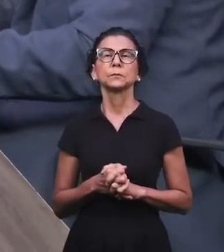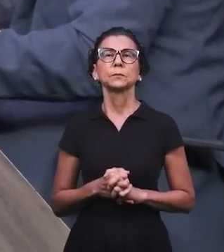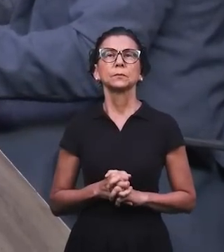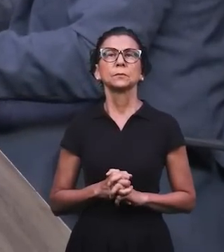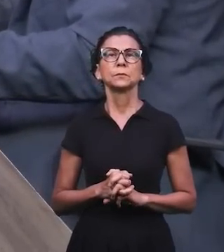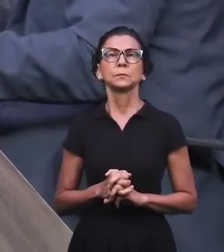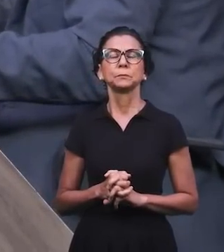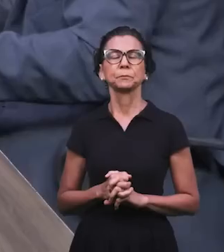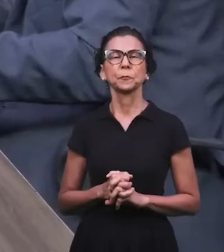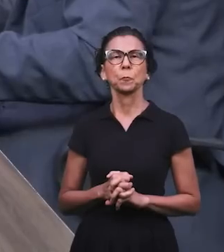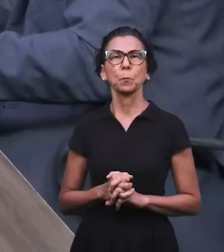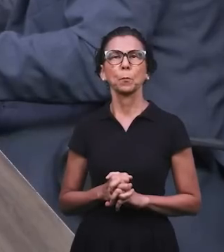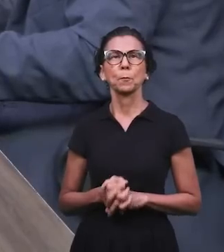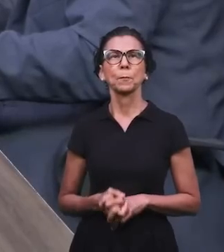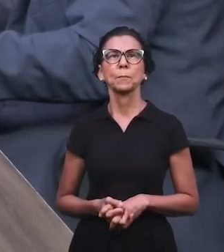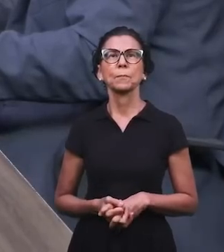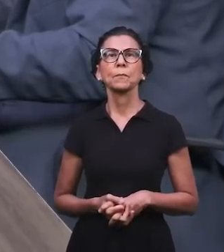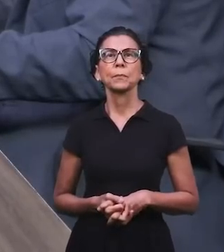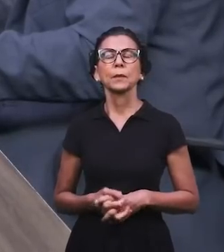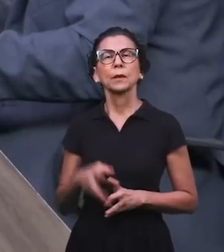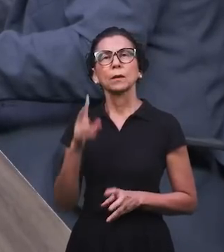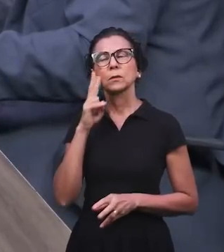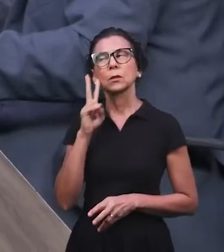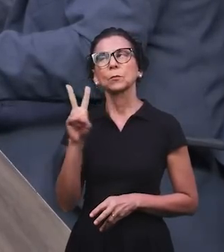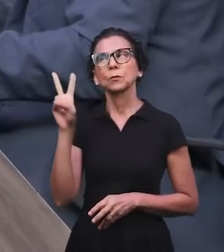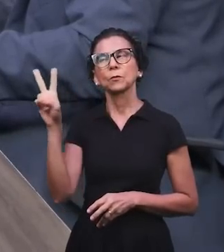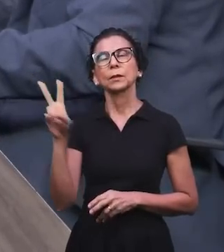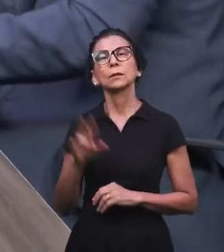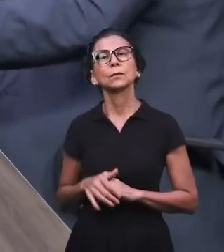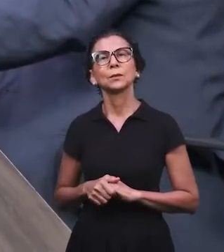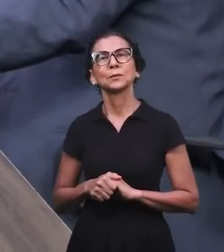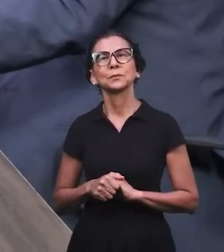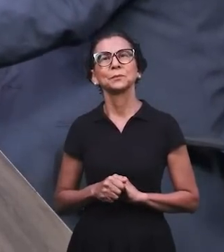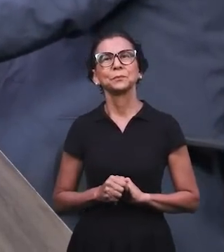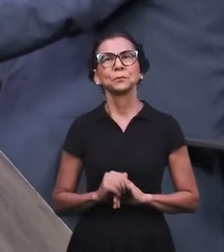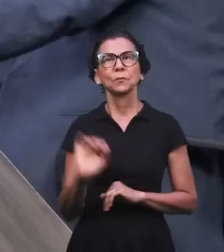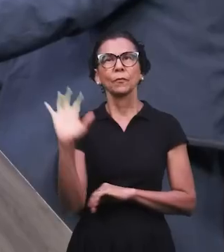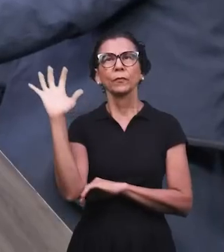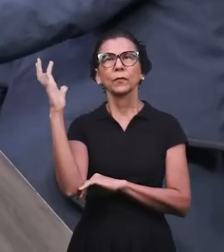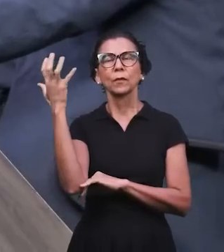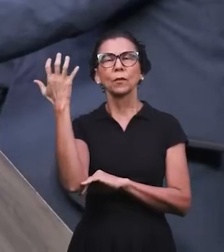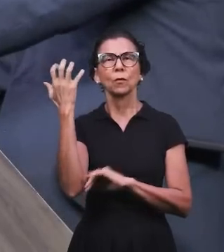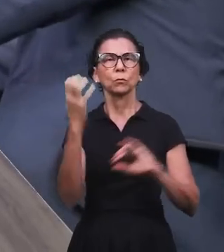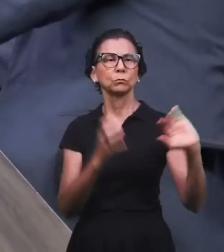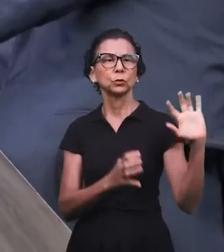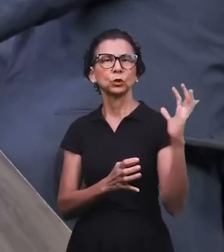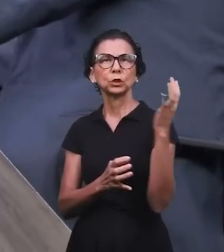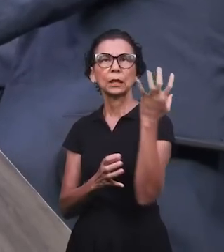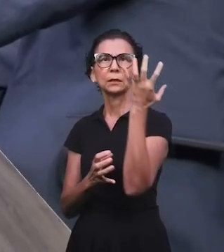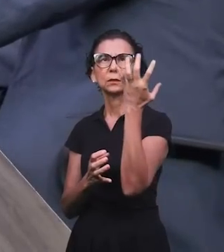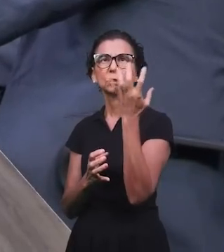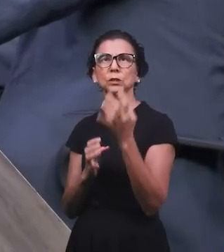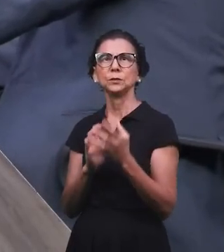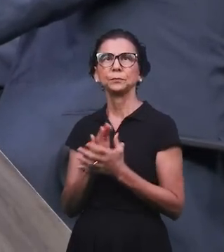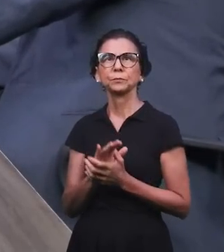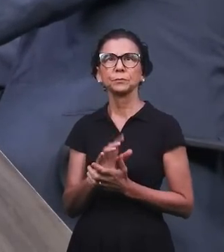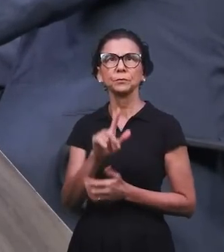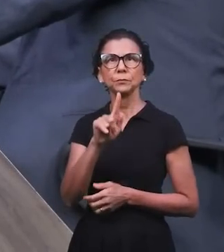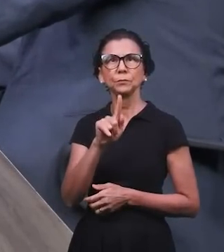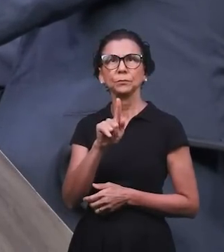a visão de como que é o jardim de Getsemane, a gente vê as oliveiras, então o muro